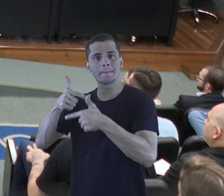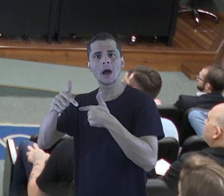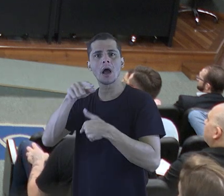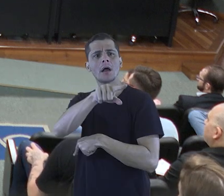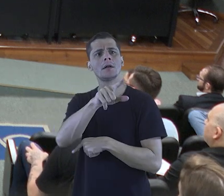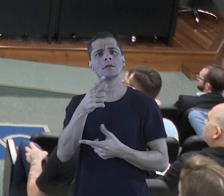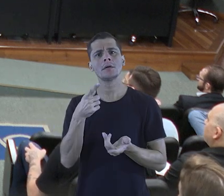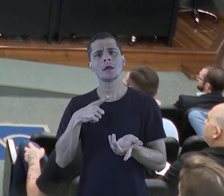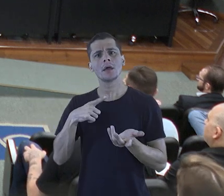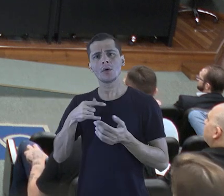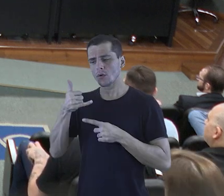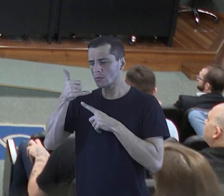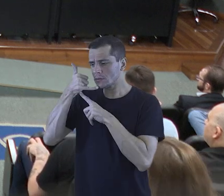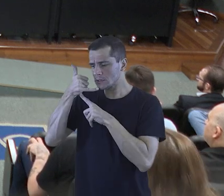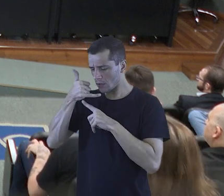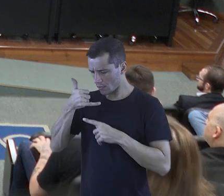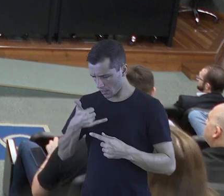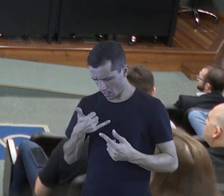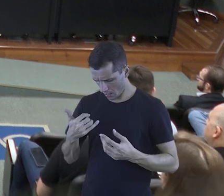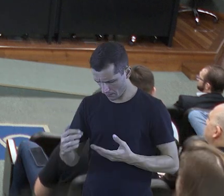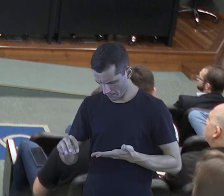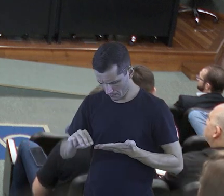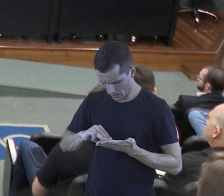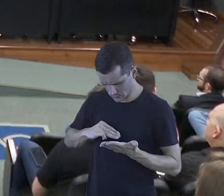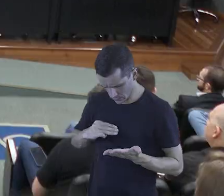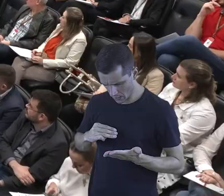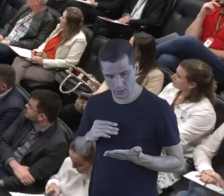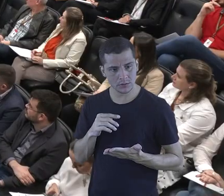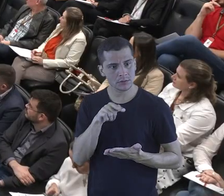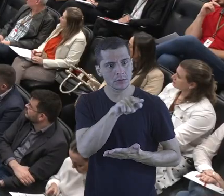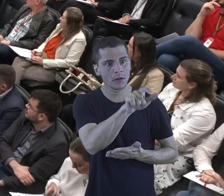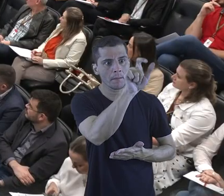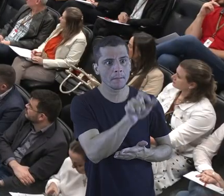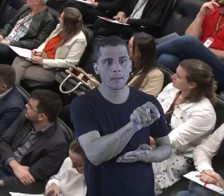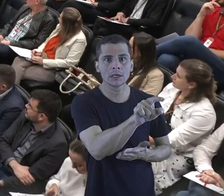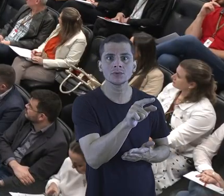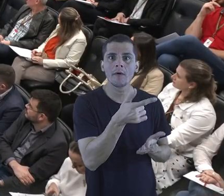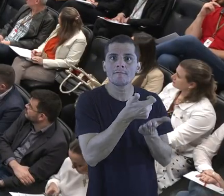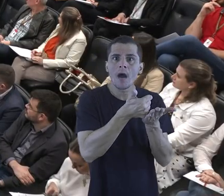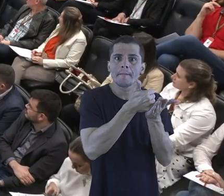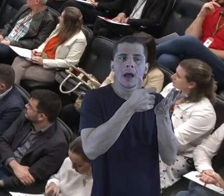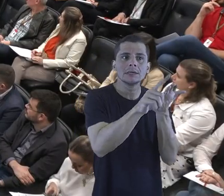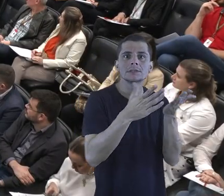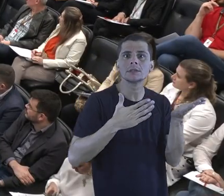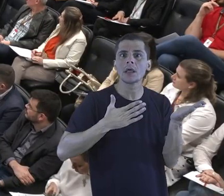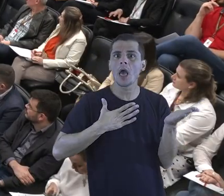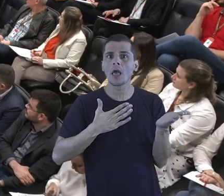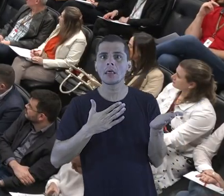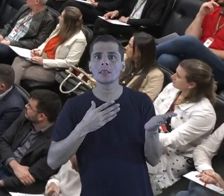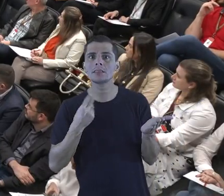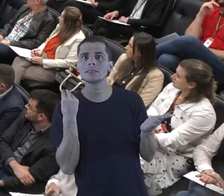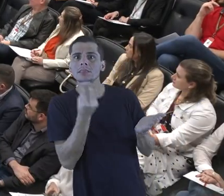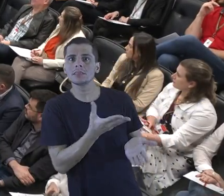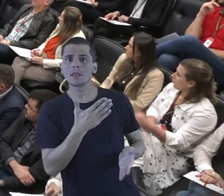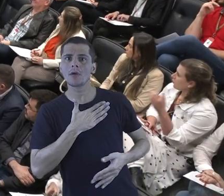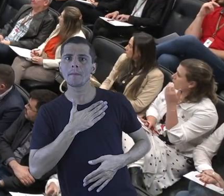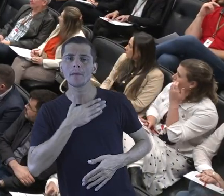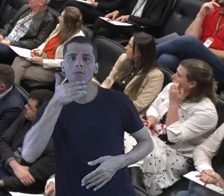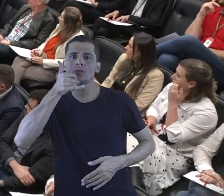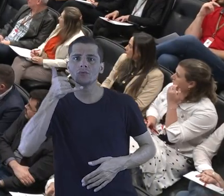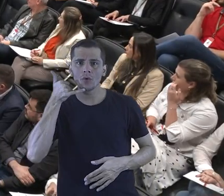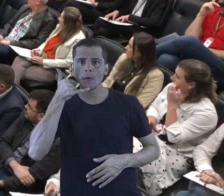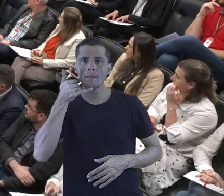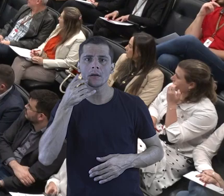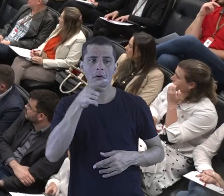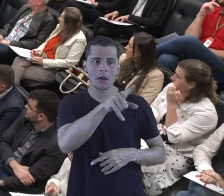eu não tenho relacionamento, dizendo, comprou uma farmácia tal, saiba que este mês você tem tantos por cento de desconto. Peraí,